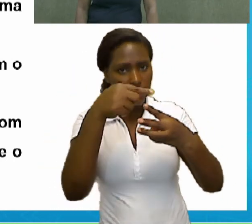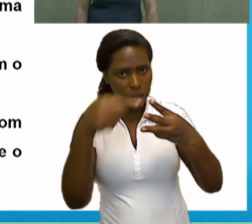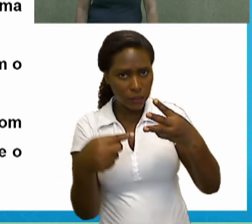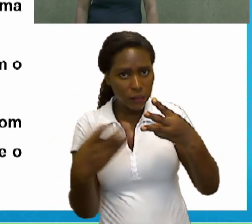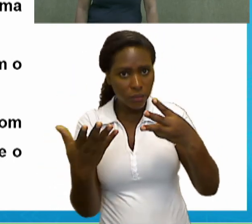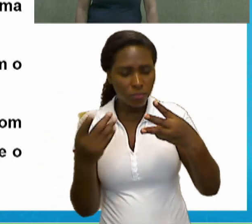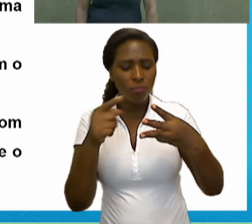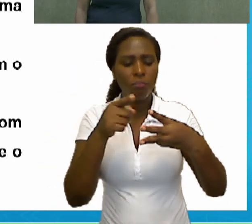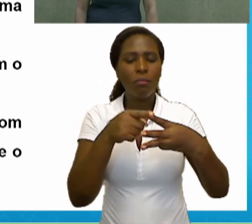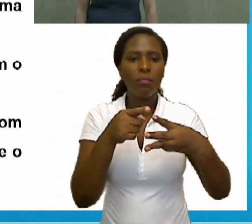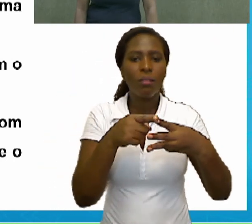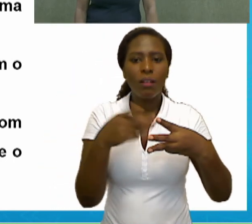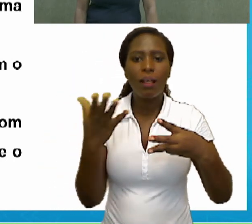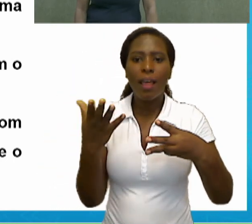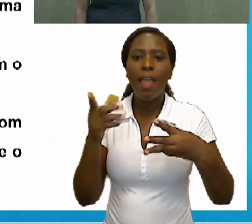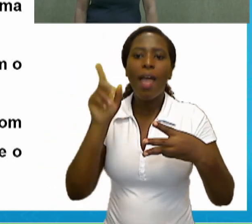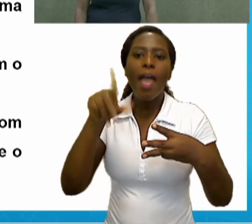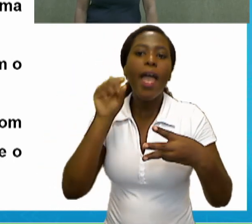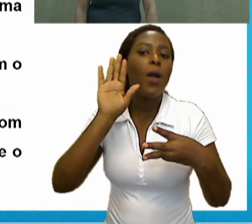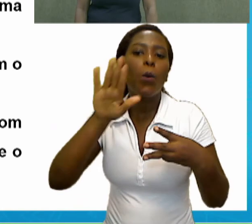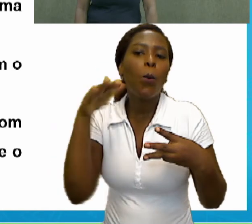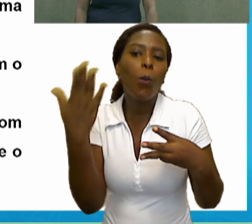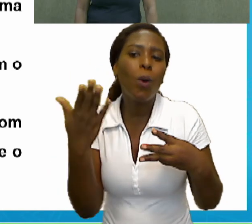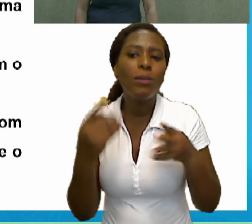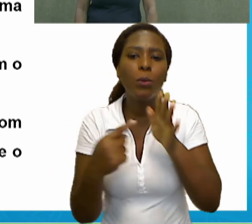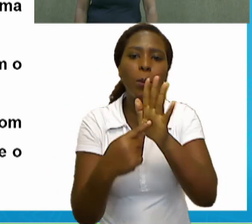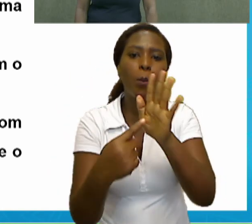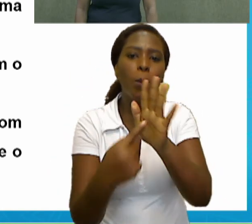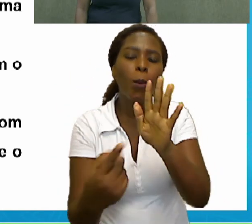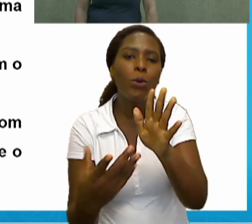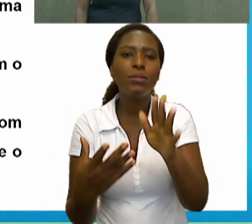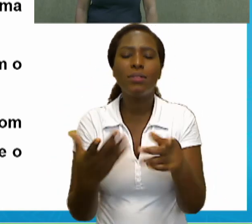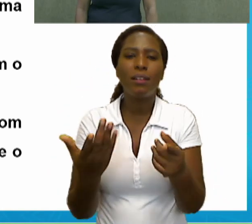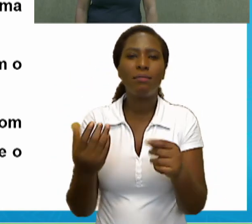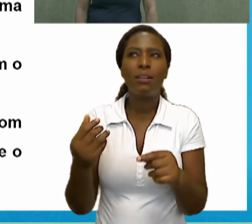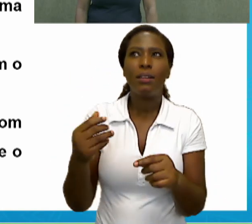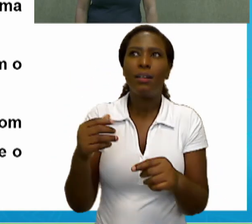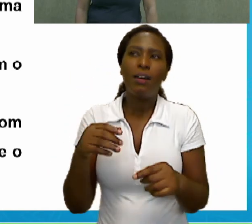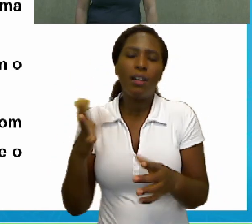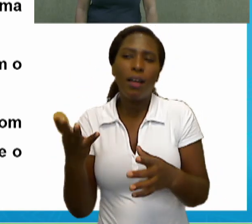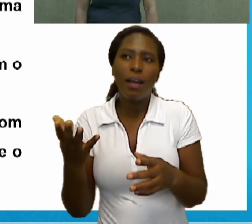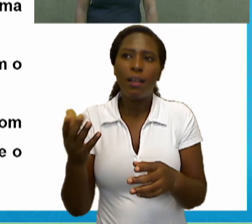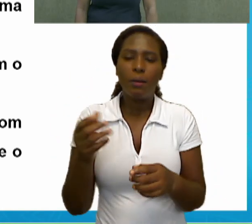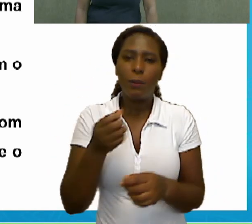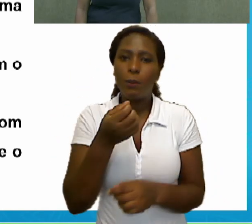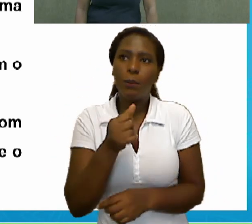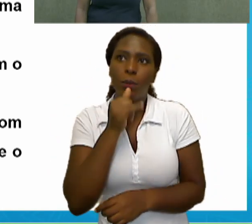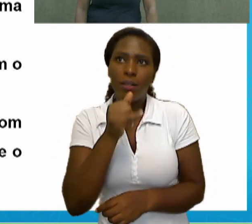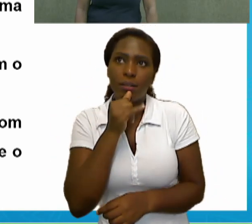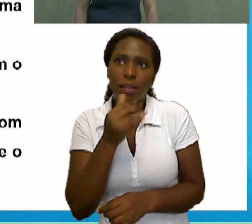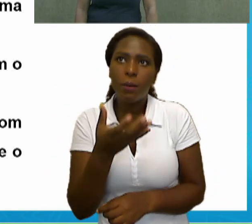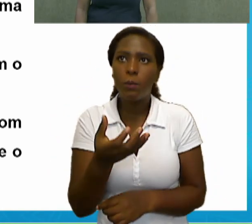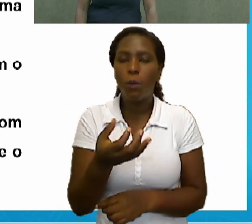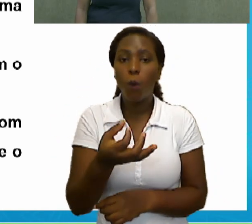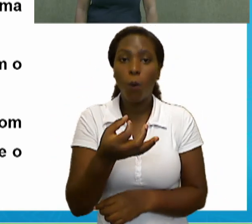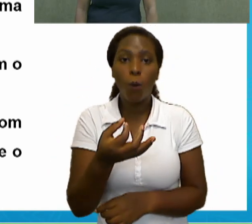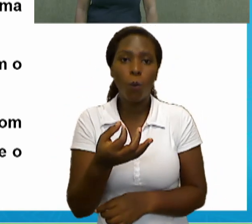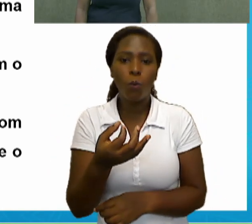Opinativas, quando os fatos são apresentados em conjunto com o ponto de vista do repórter.